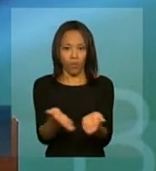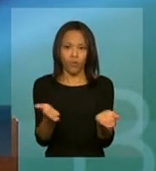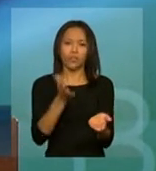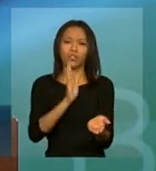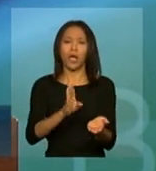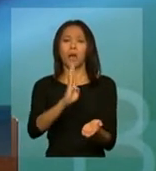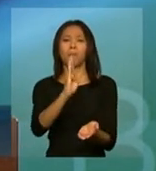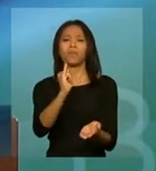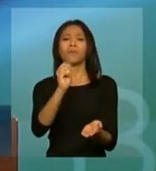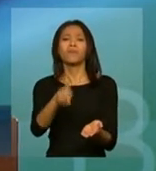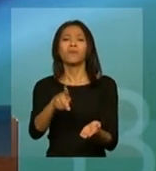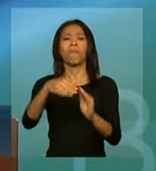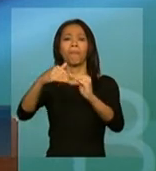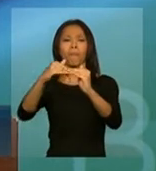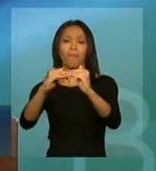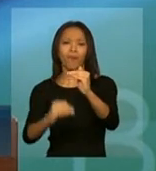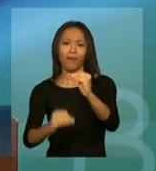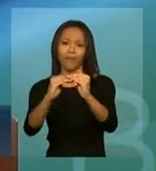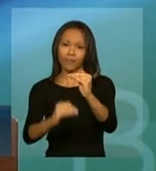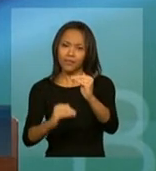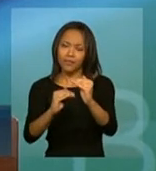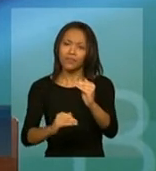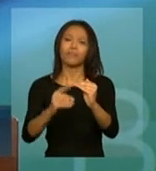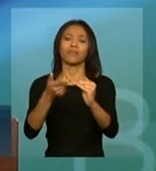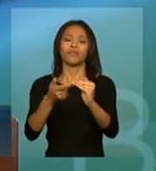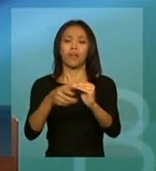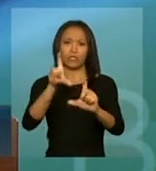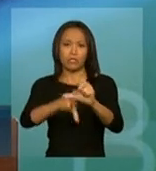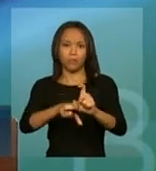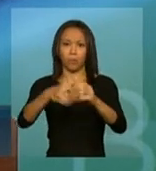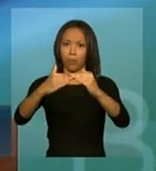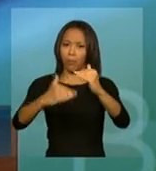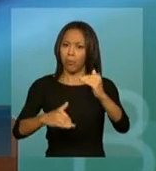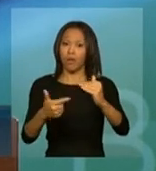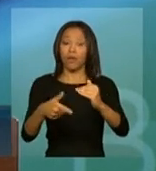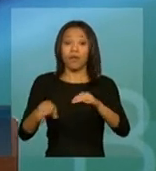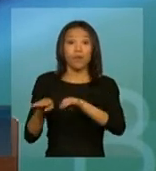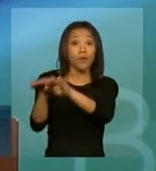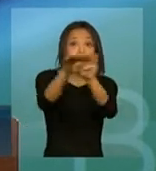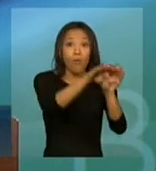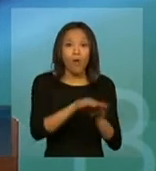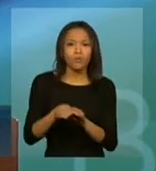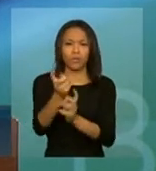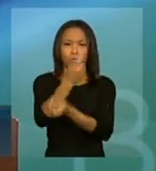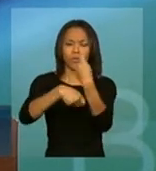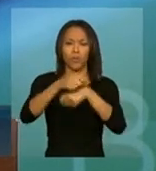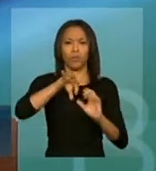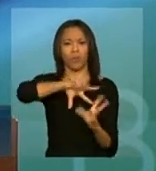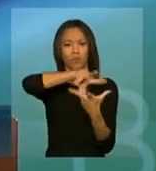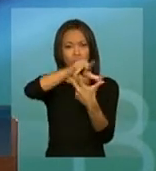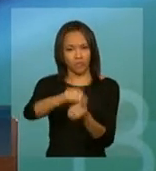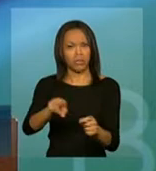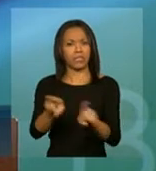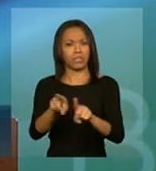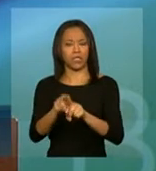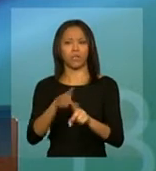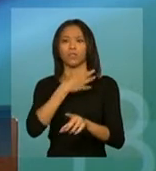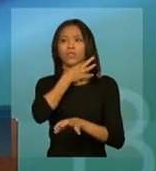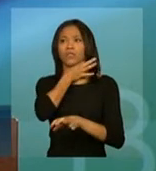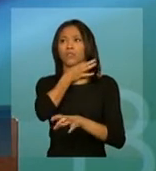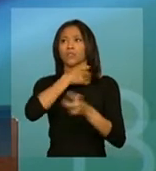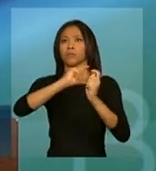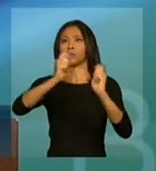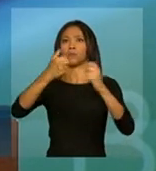com o PIB muito mais baixa, em agudo contraste com a maioria das grandes economias mundiais, que têm dívidas bastante elevadas